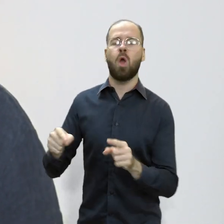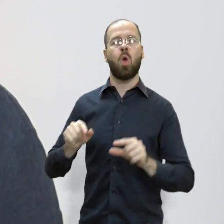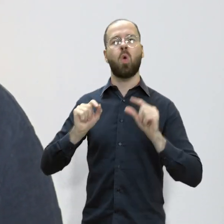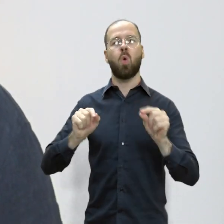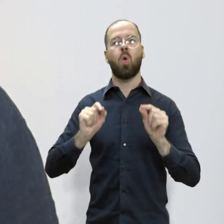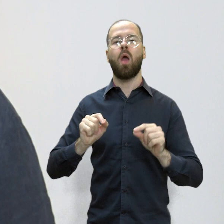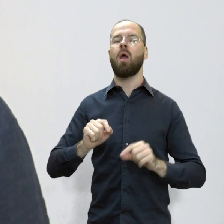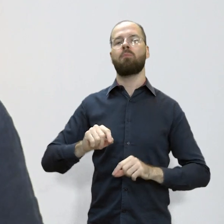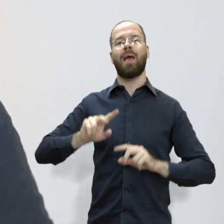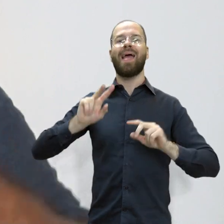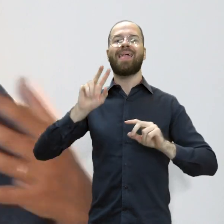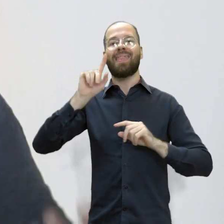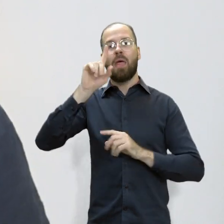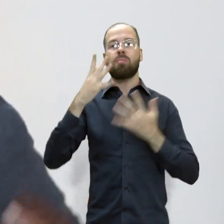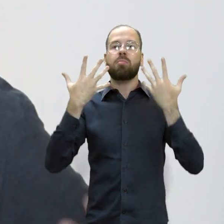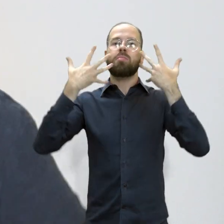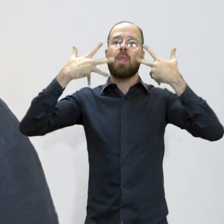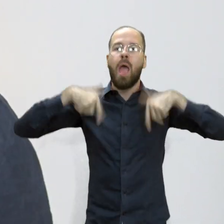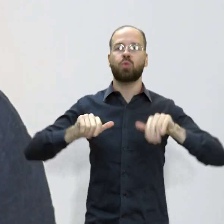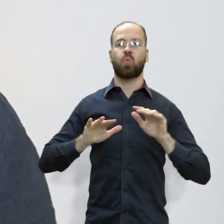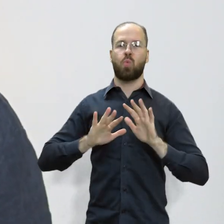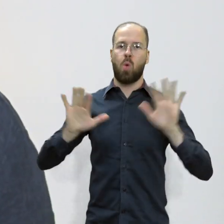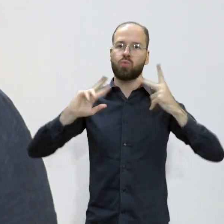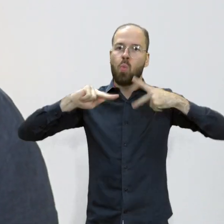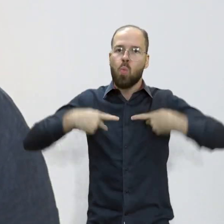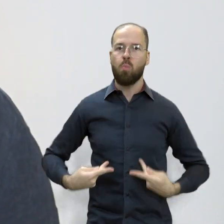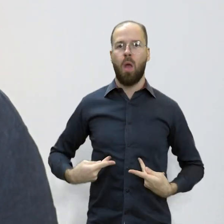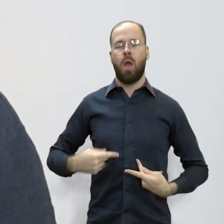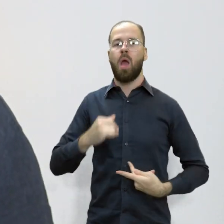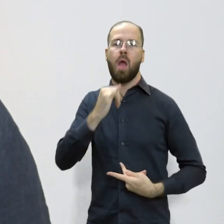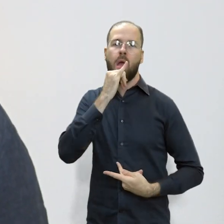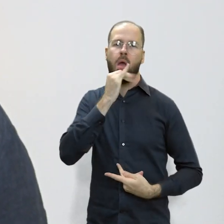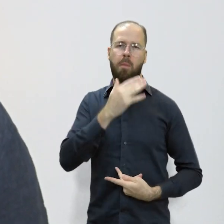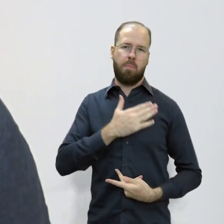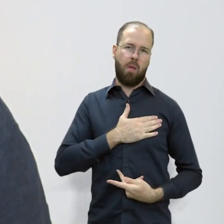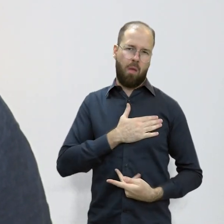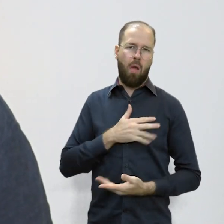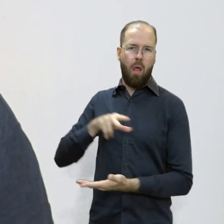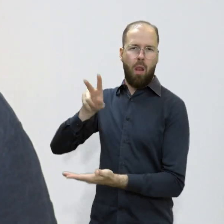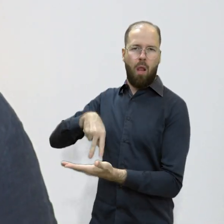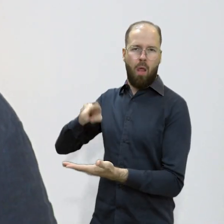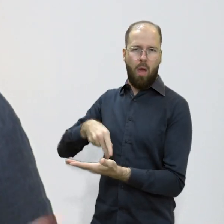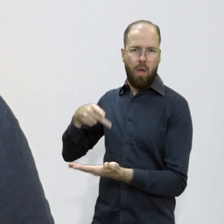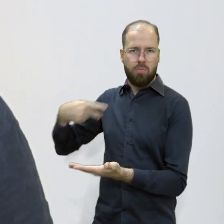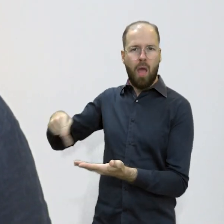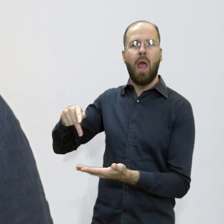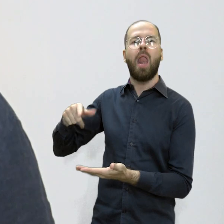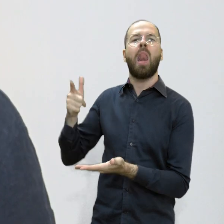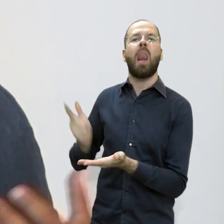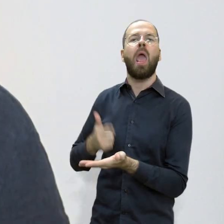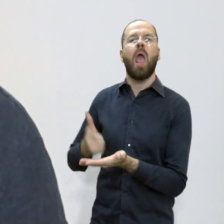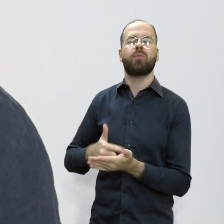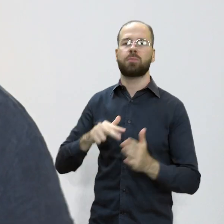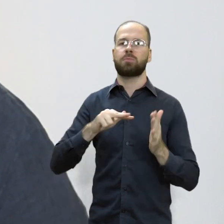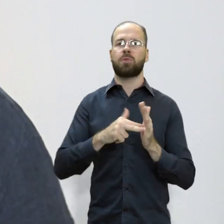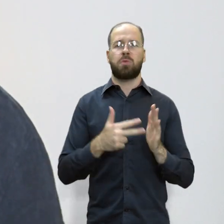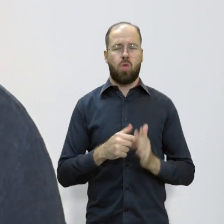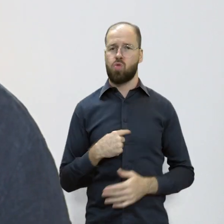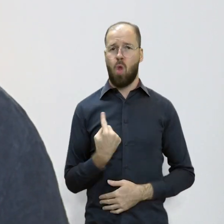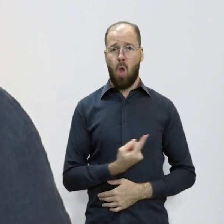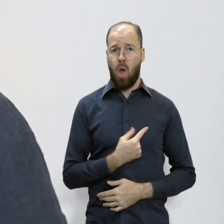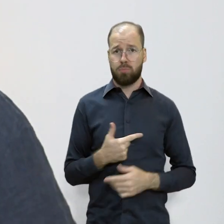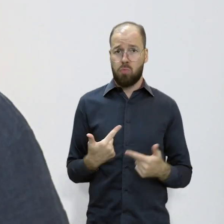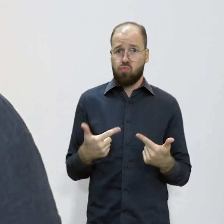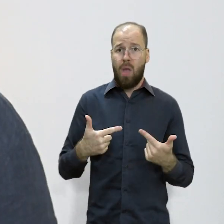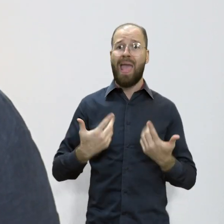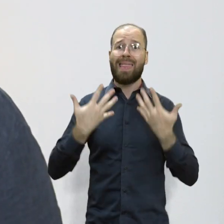humana, né? Então, é uma espécie de bordão da minha leitura do Heidegger, não é? A afirmação de que nós não temos natureza e para